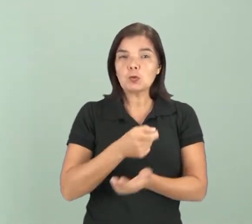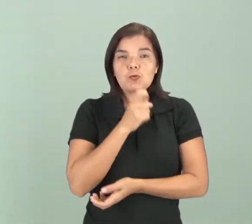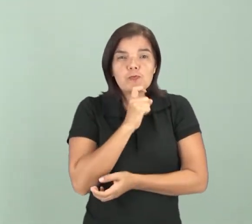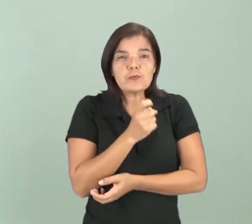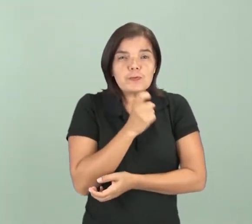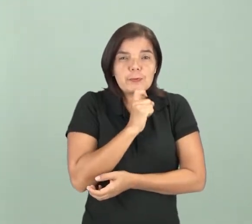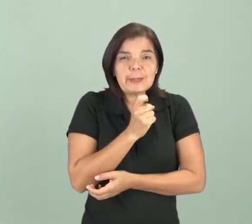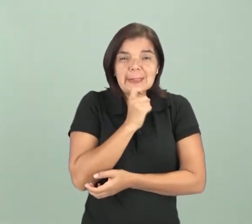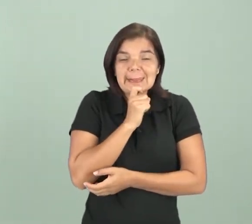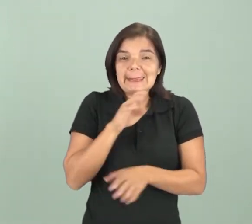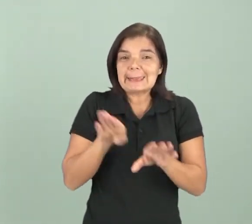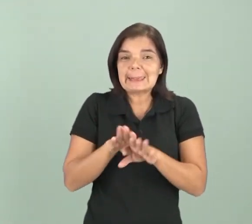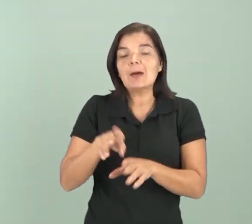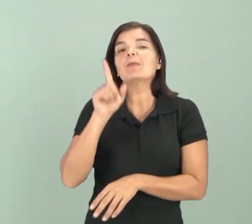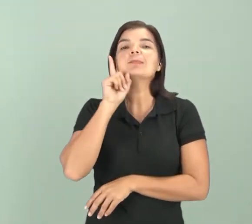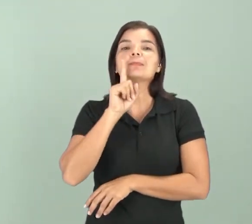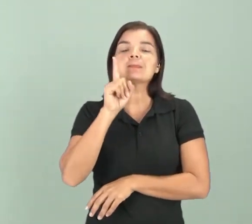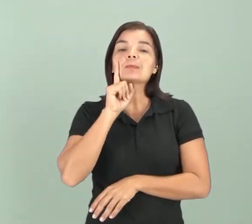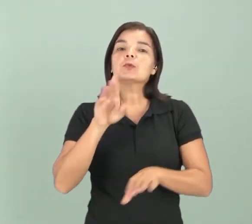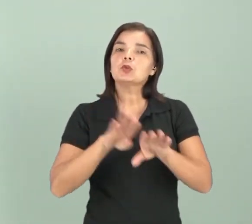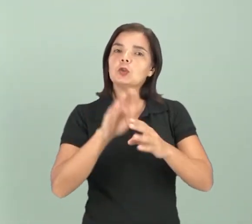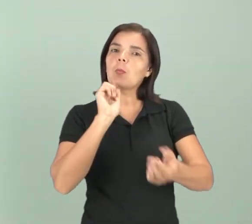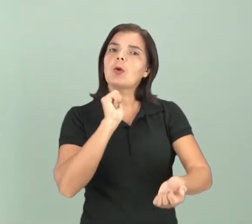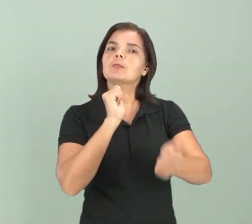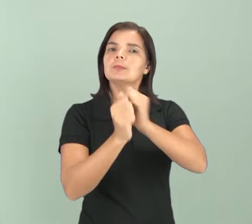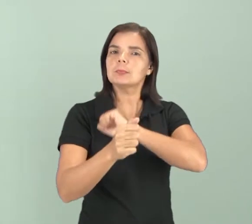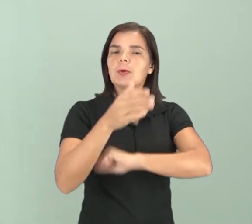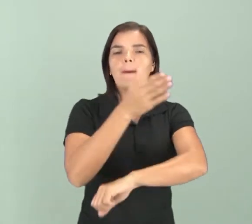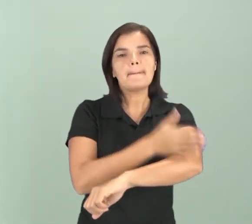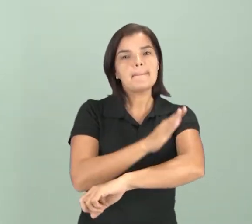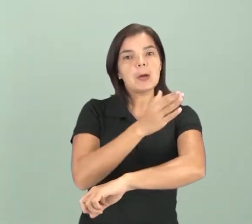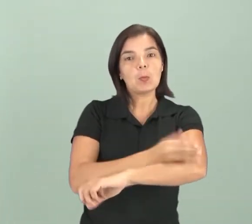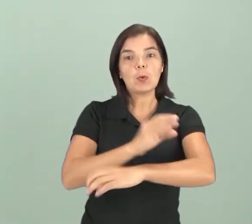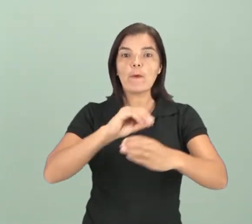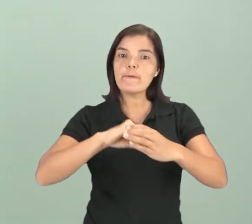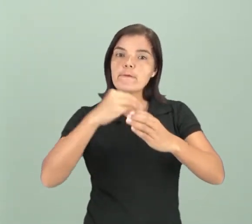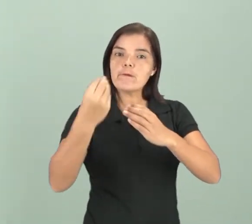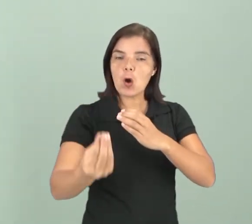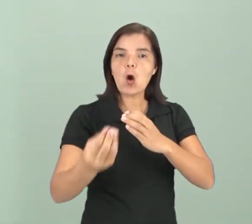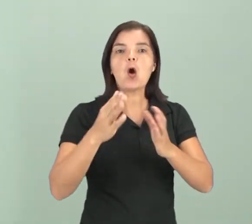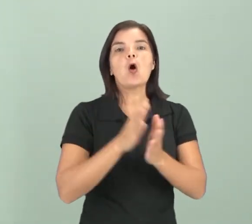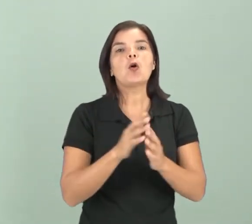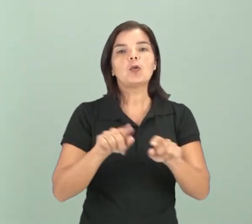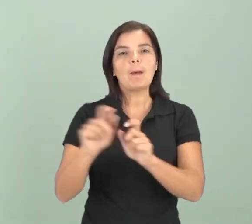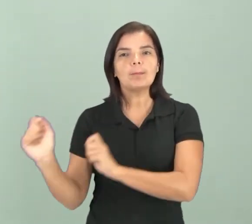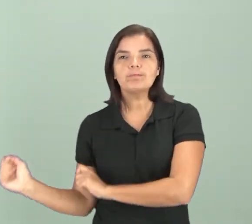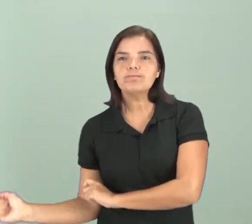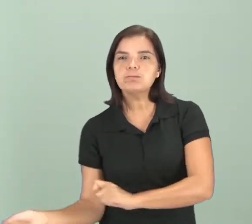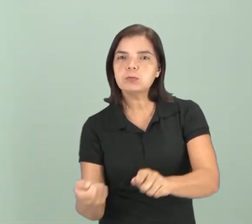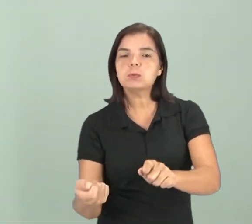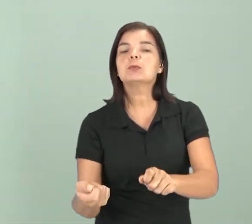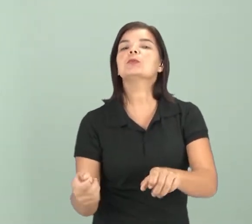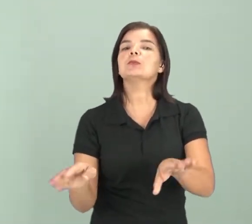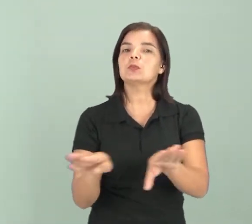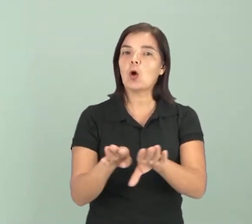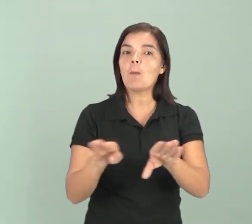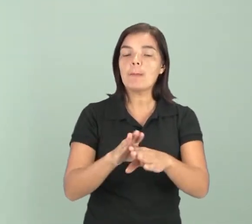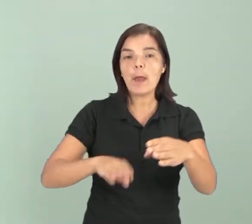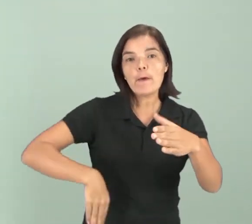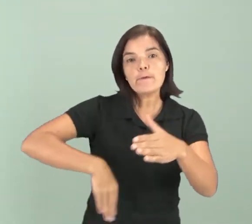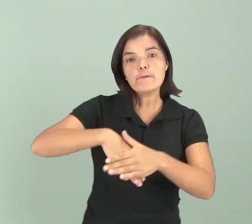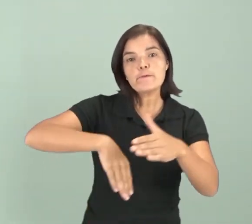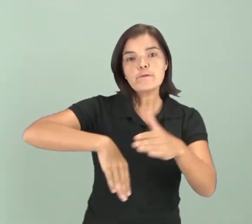época nos Estados Unidos e os esportes que eram praticados ao ar livre, como o beisebol e o